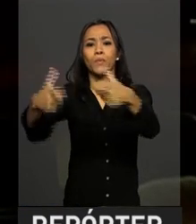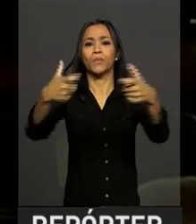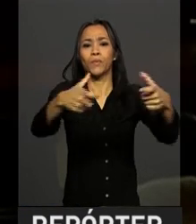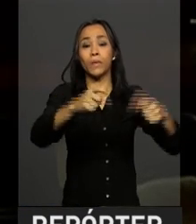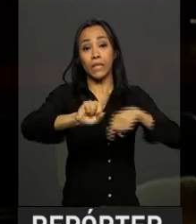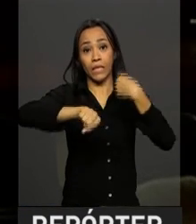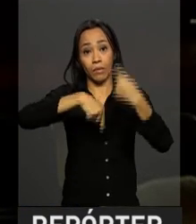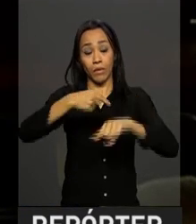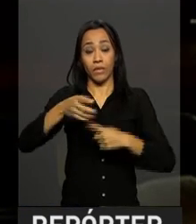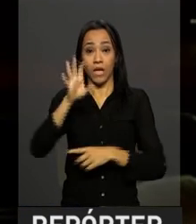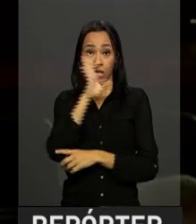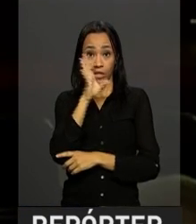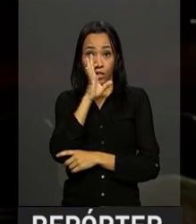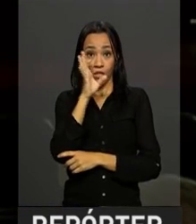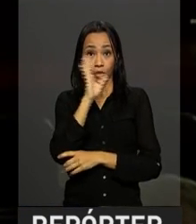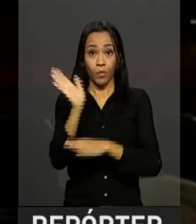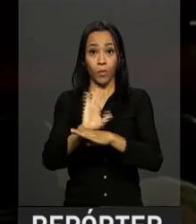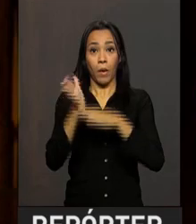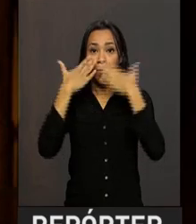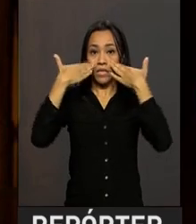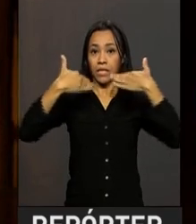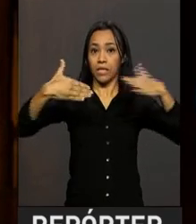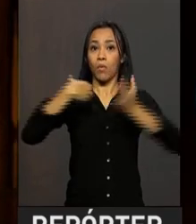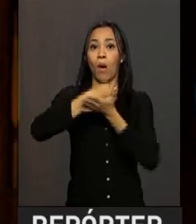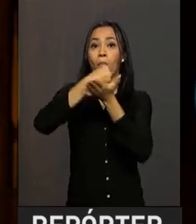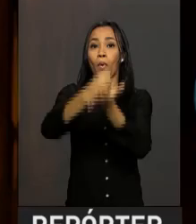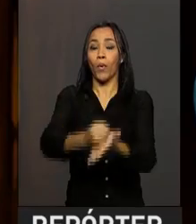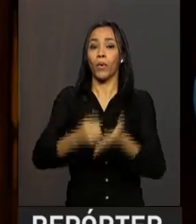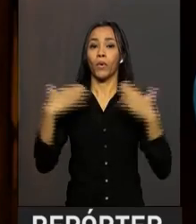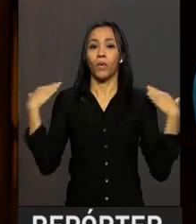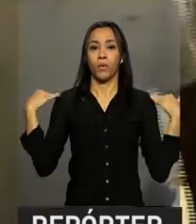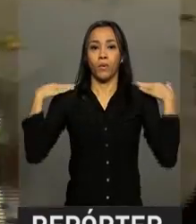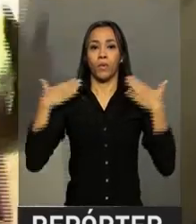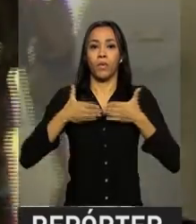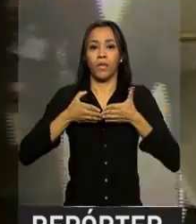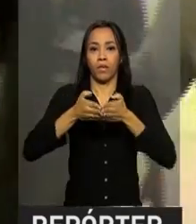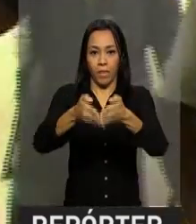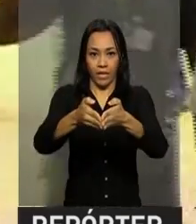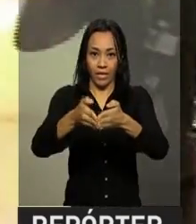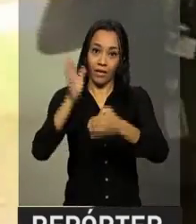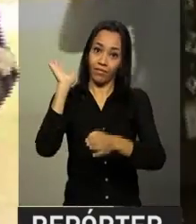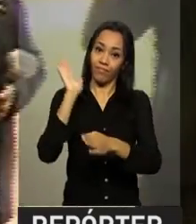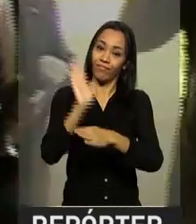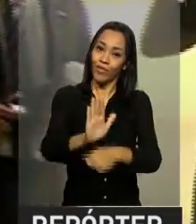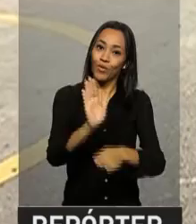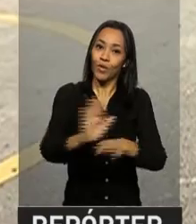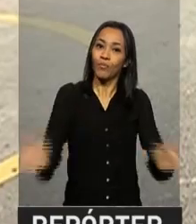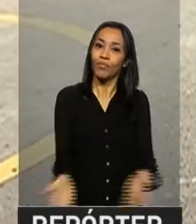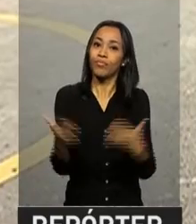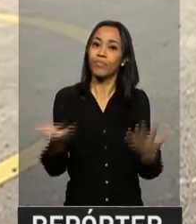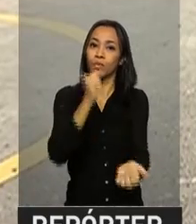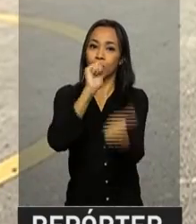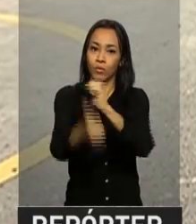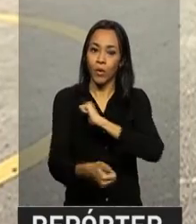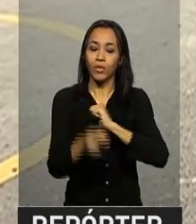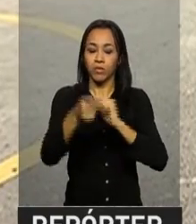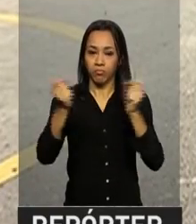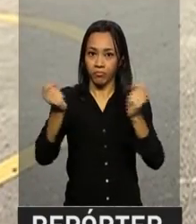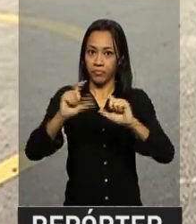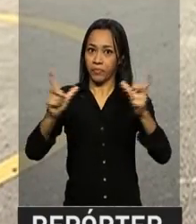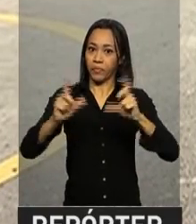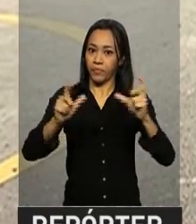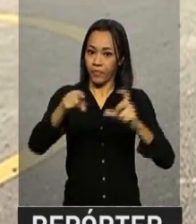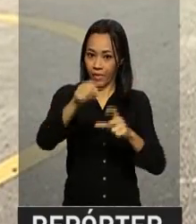uma apresentação sobre o apoio da Marinha ao esporte nacional. O programa foi o responsável por despertar na